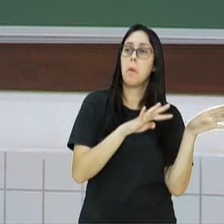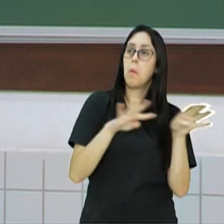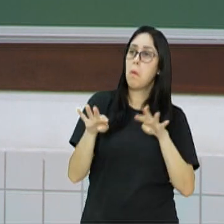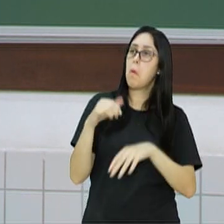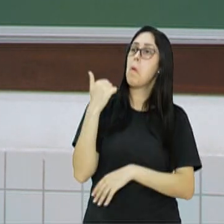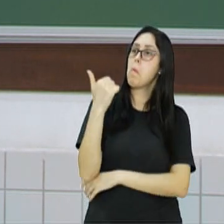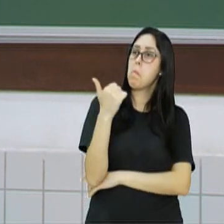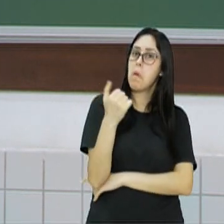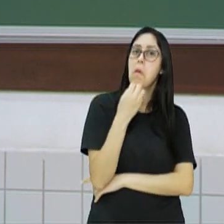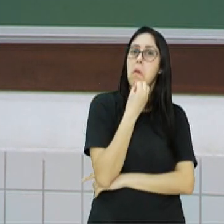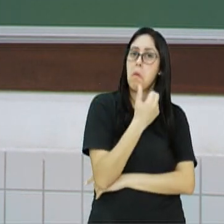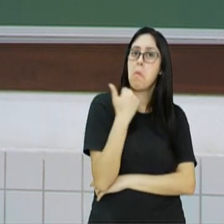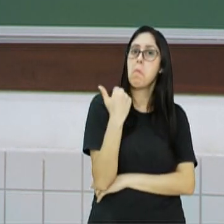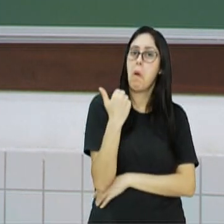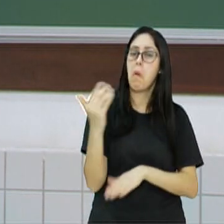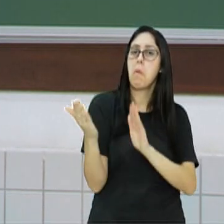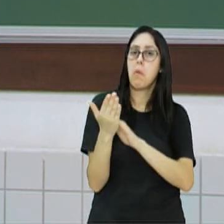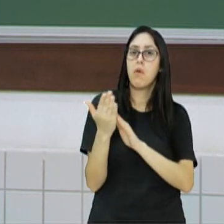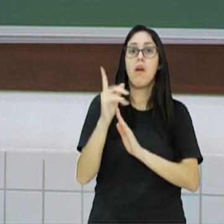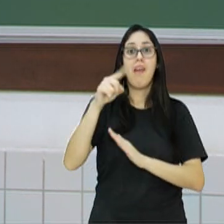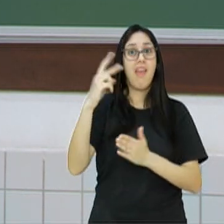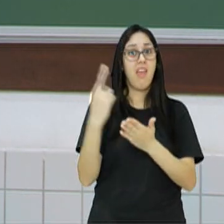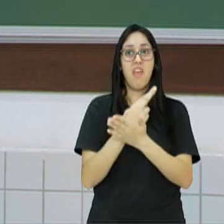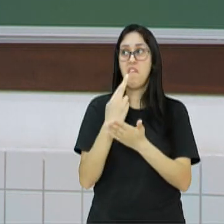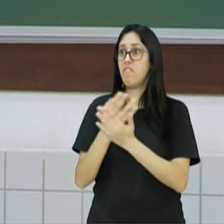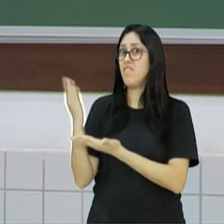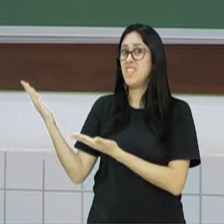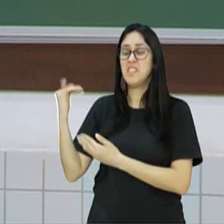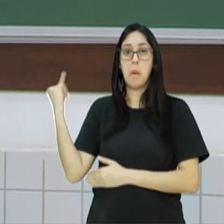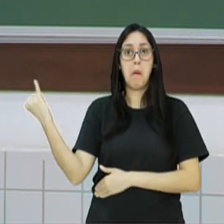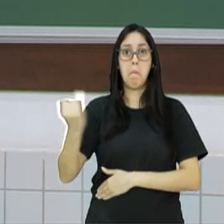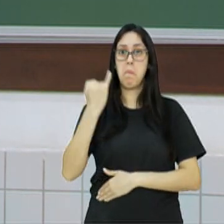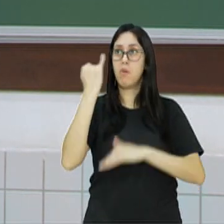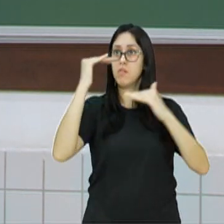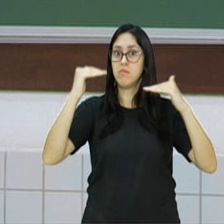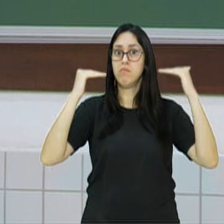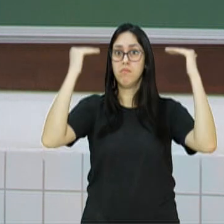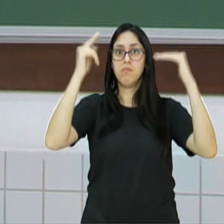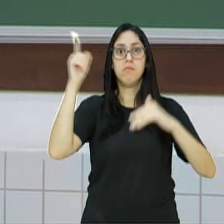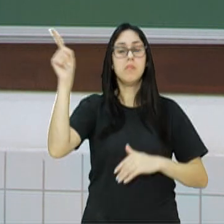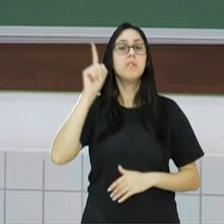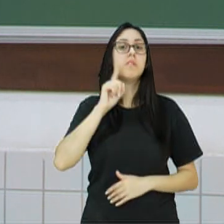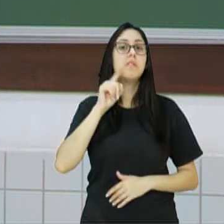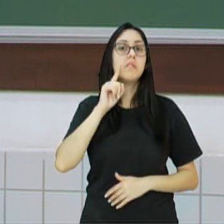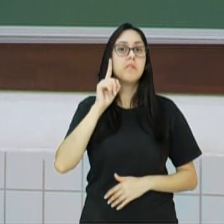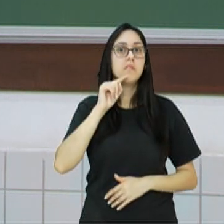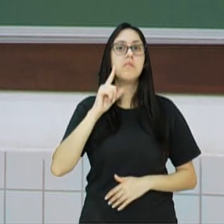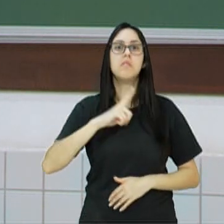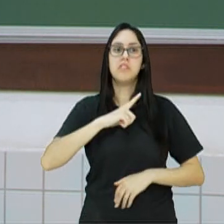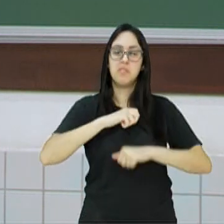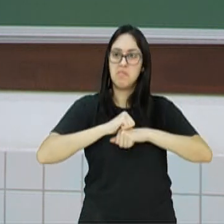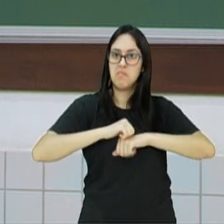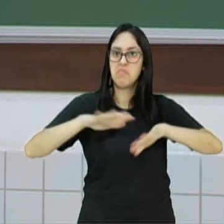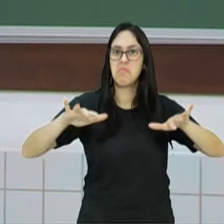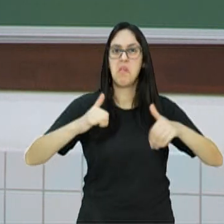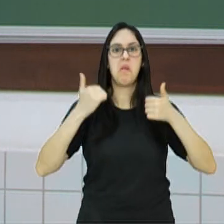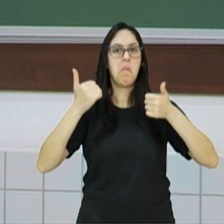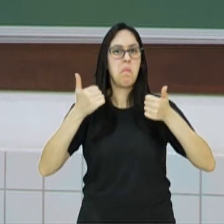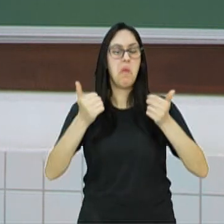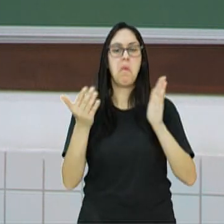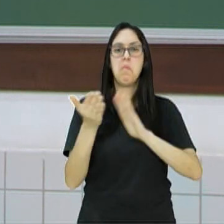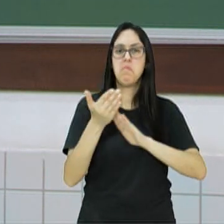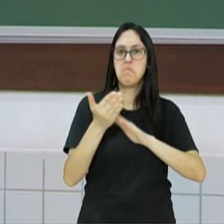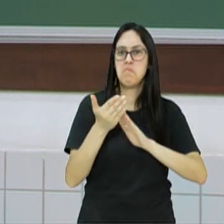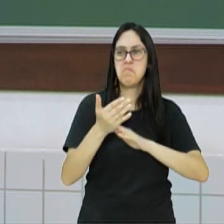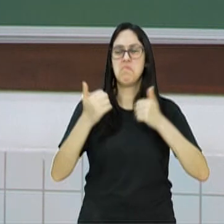gente tem essa revista, que é uma das revistas mais importantes dos Estados Unidos, trazendo aí adjetivos, né, qualificáveis para o